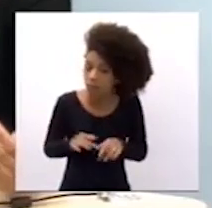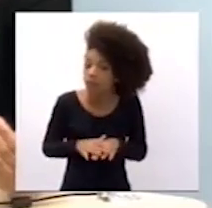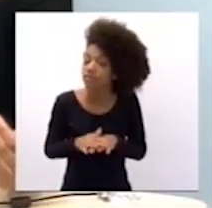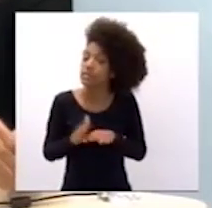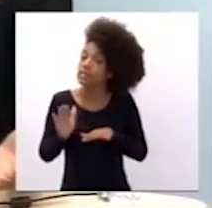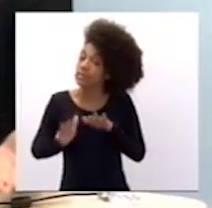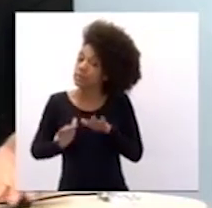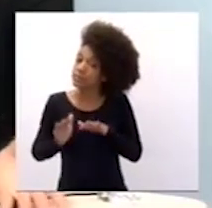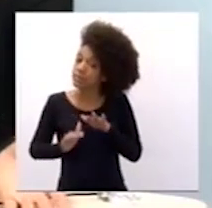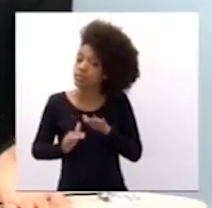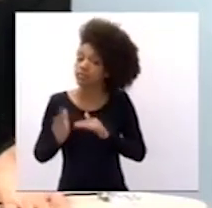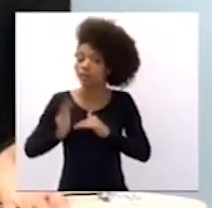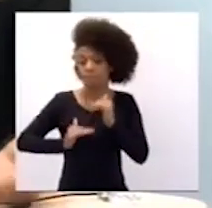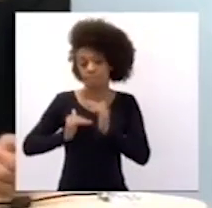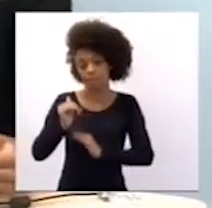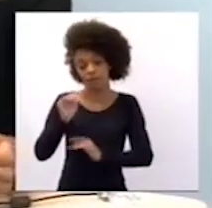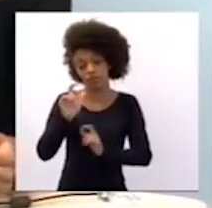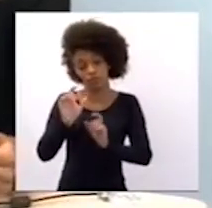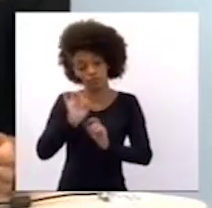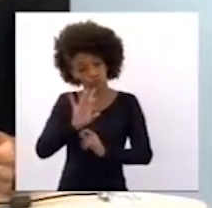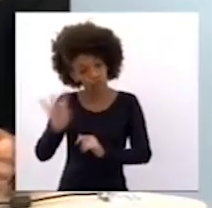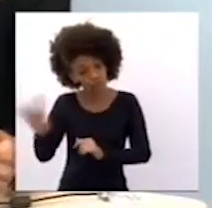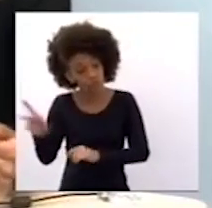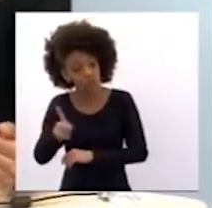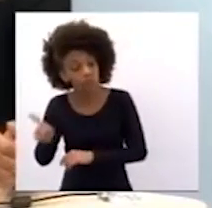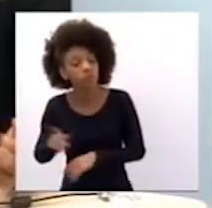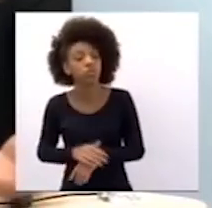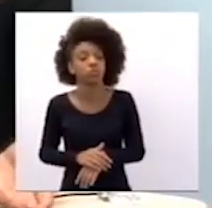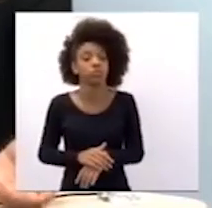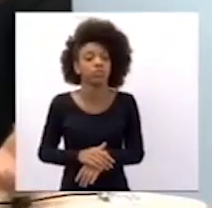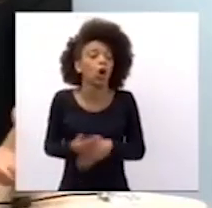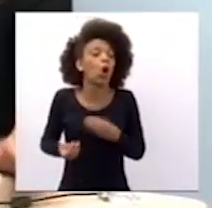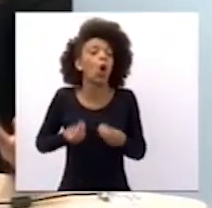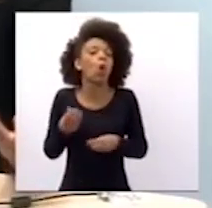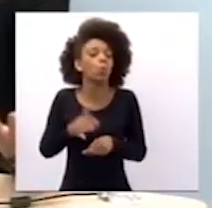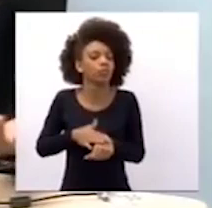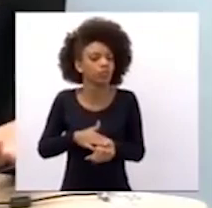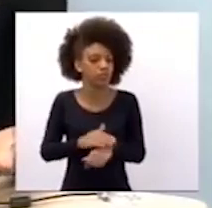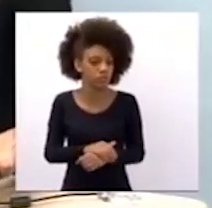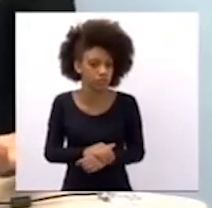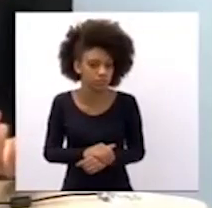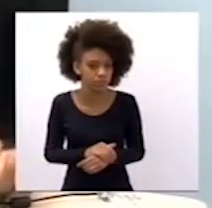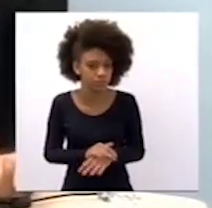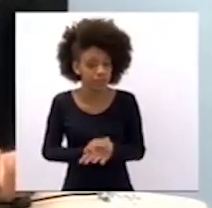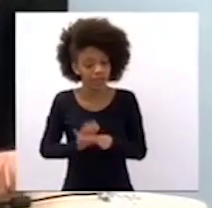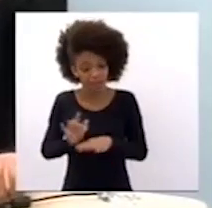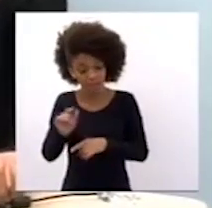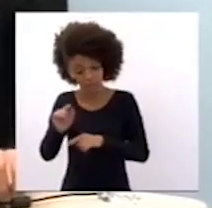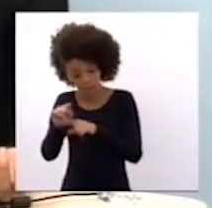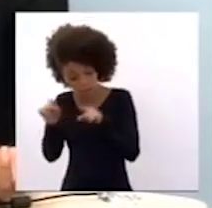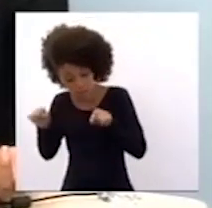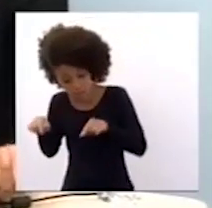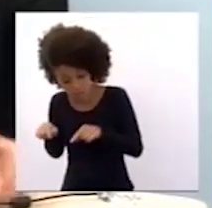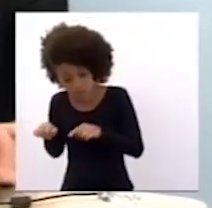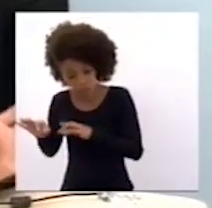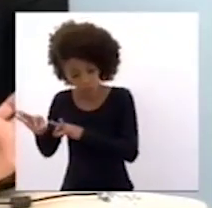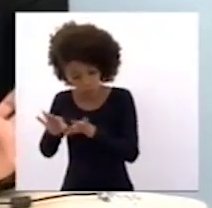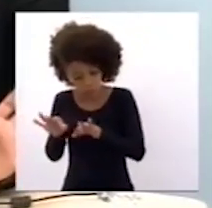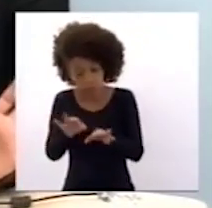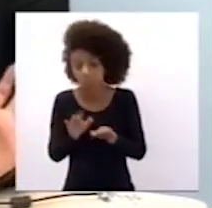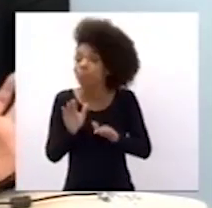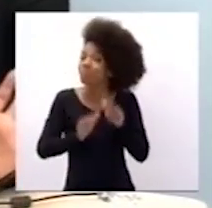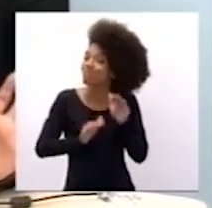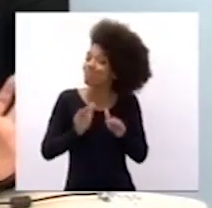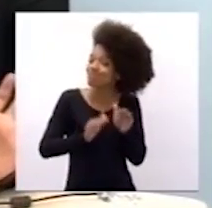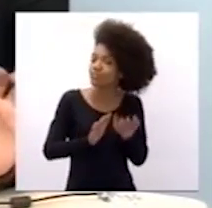habilidade que eu quero desenvolver, né? Como eu vou fazer isso? E a organização desse espaço depende.